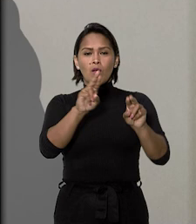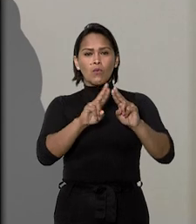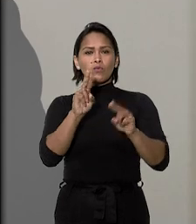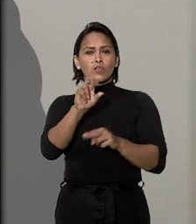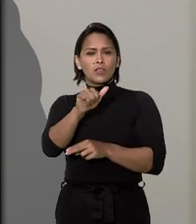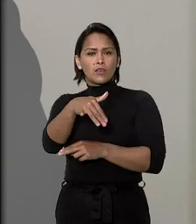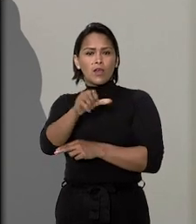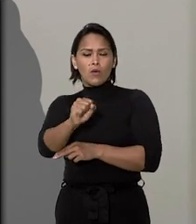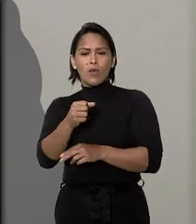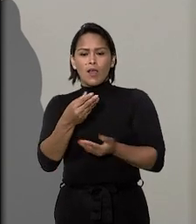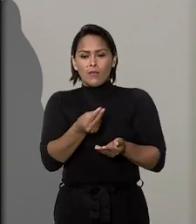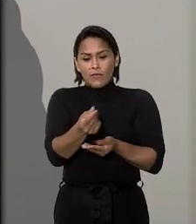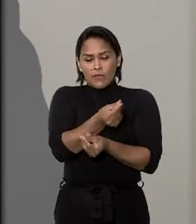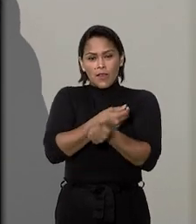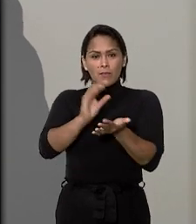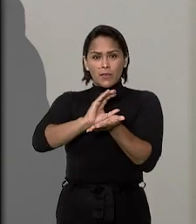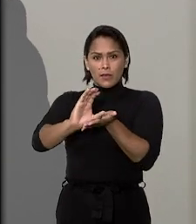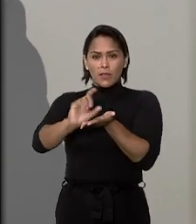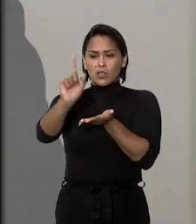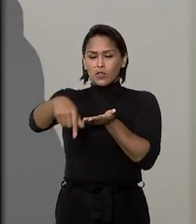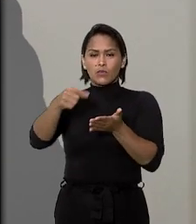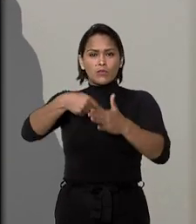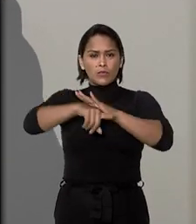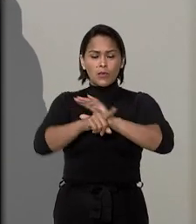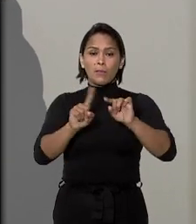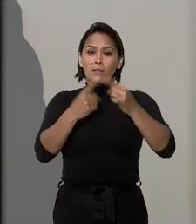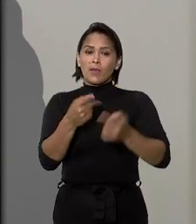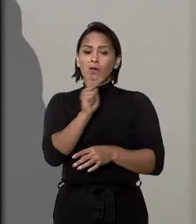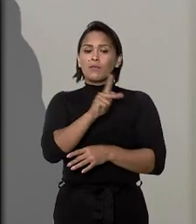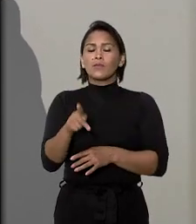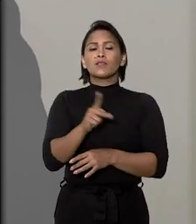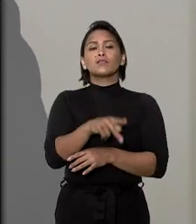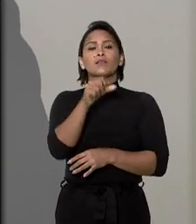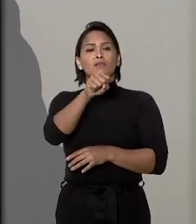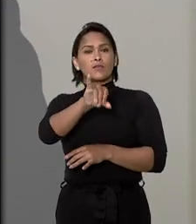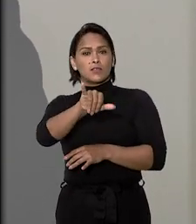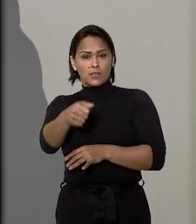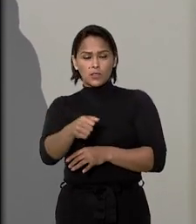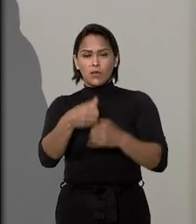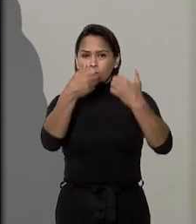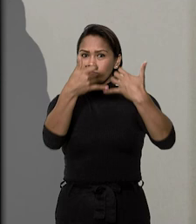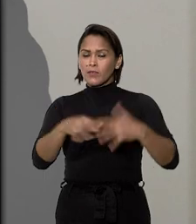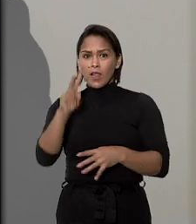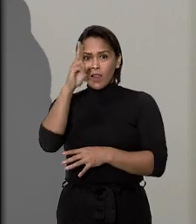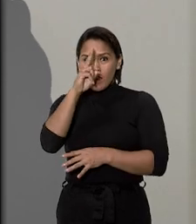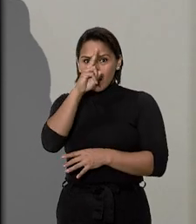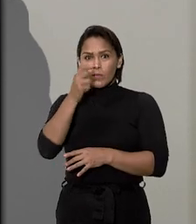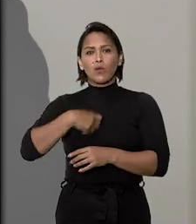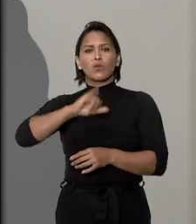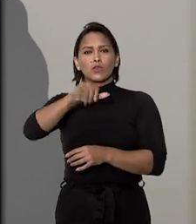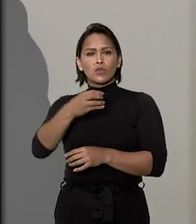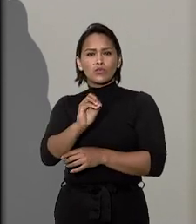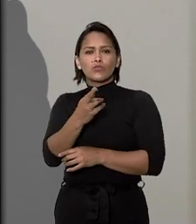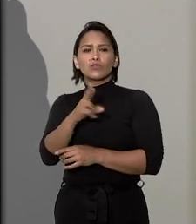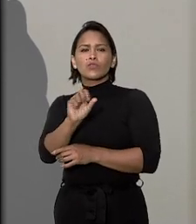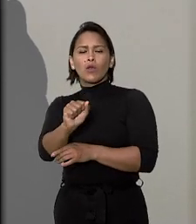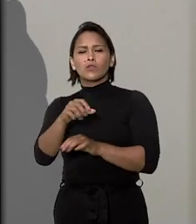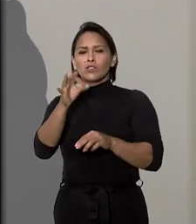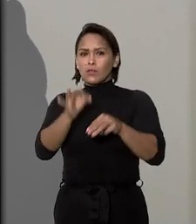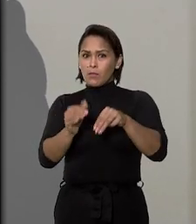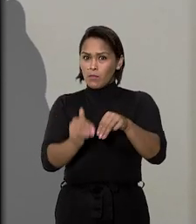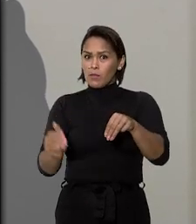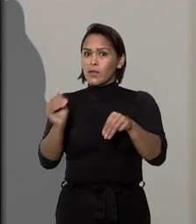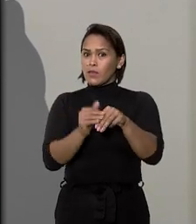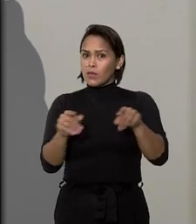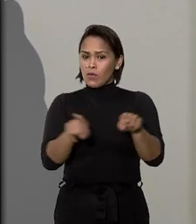deixar de repassar verbas do fundo. No entanto, o presidente do STJ, ministro Humberto Martins, lembrou que o ministro Jorge Mussi, no exercício da